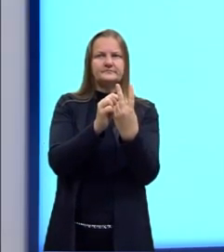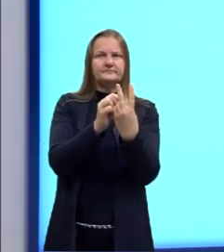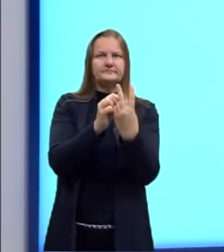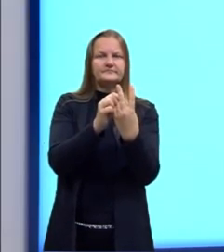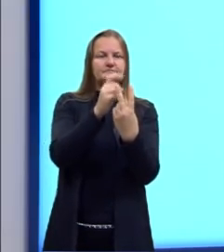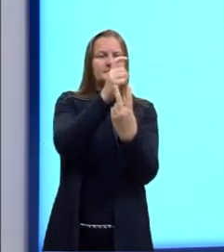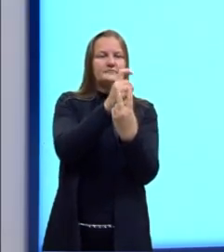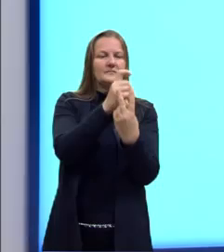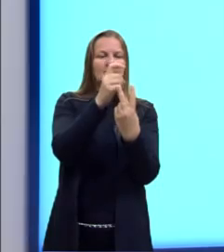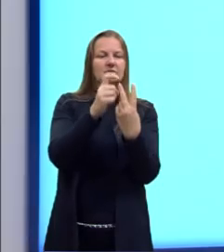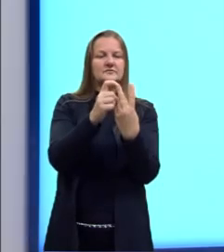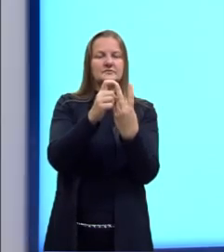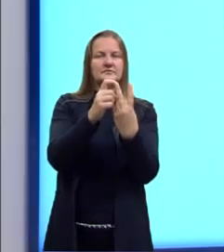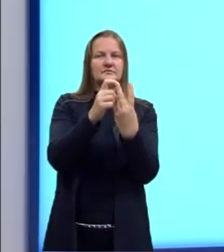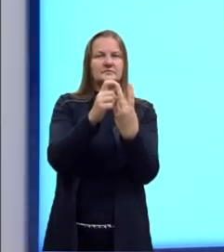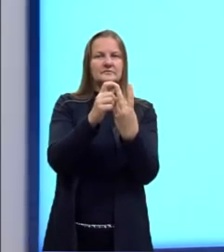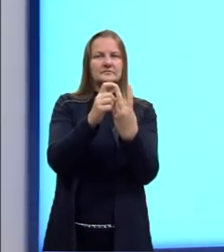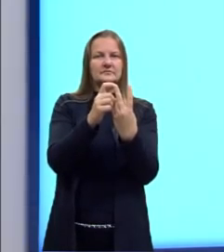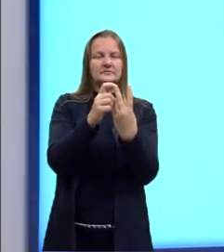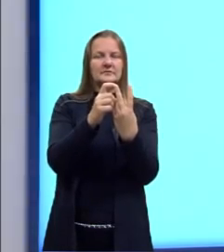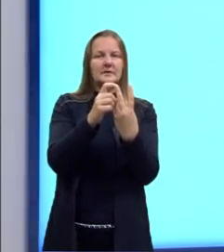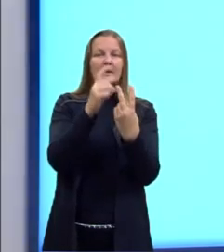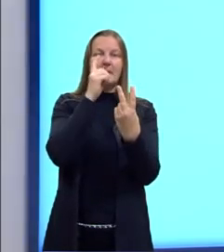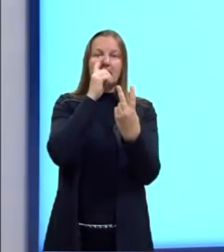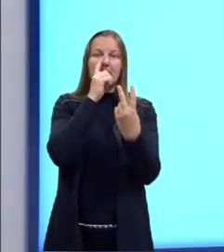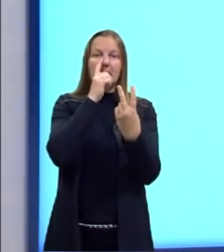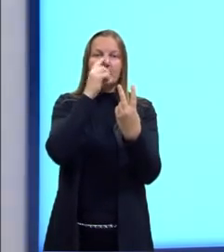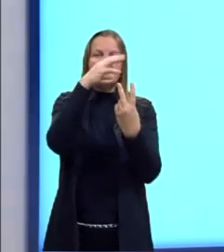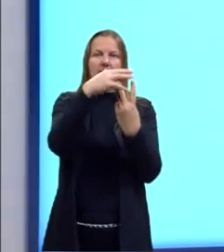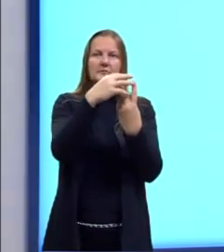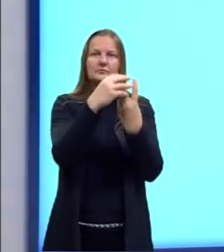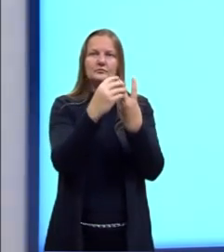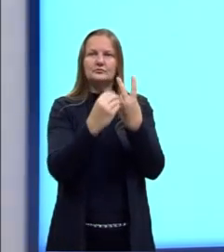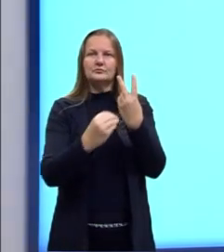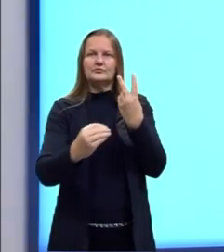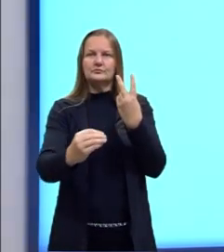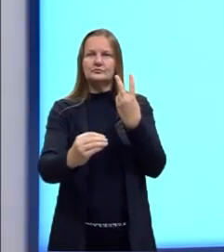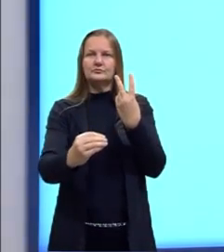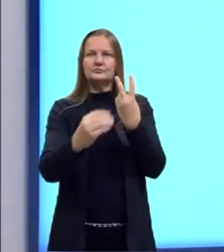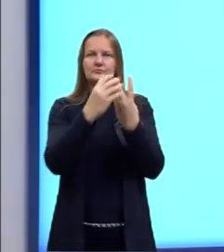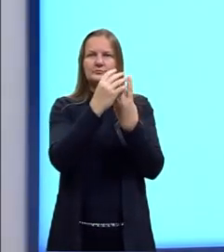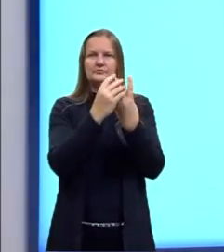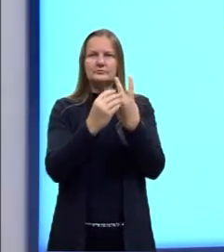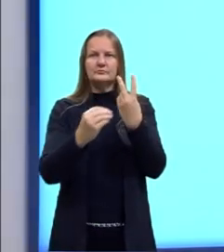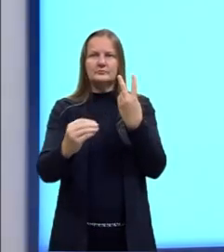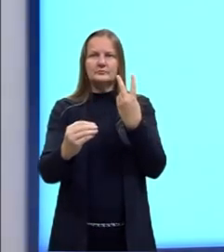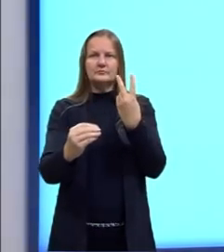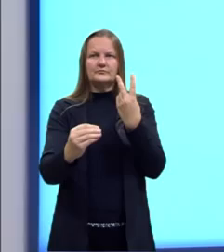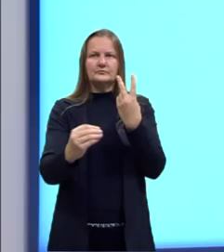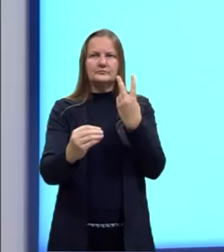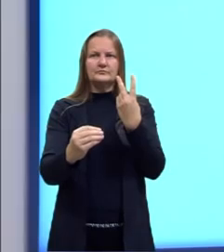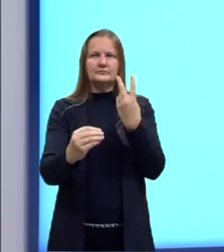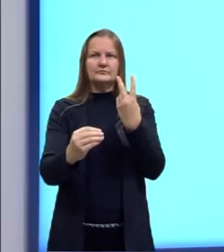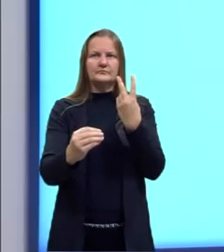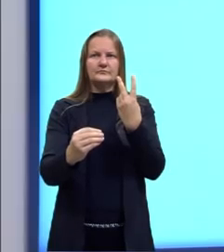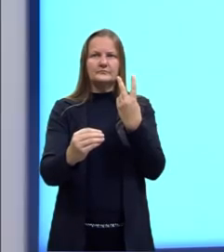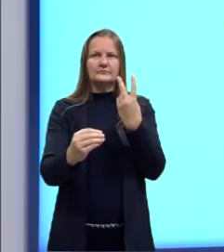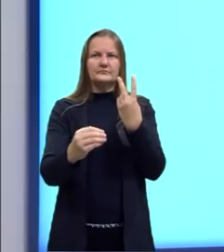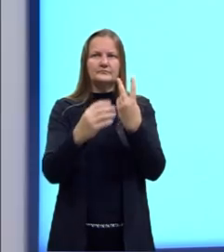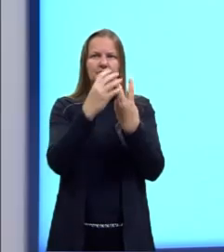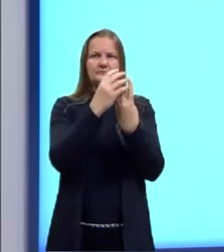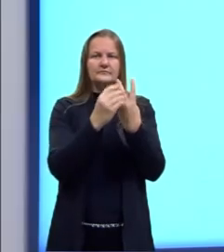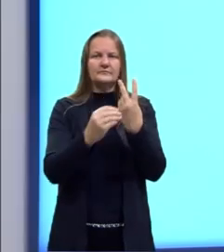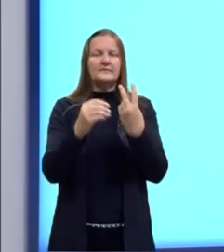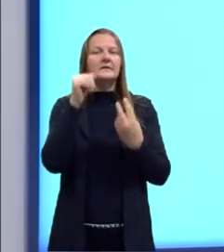mãe ela só tem um X para dar então ela vai dar o x nesse caso aqui ó que vai gerar um indivíduo